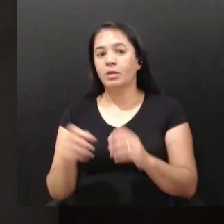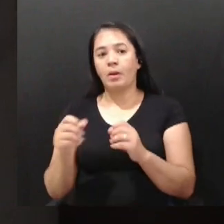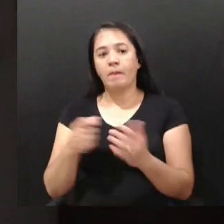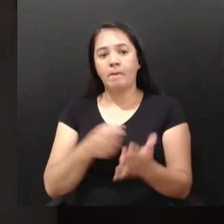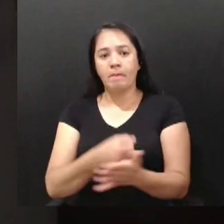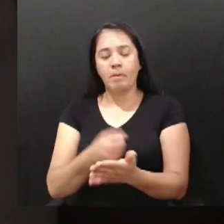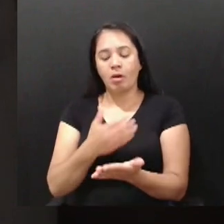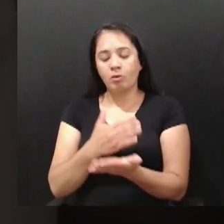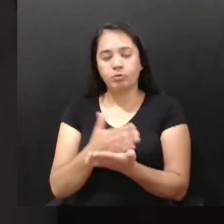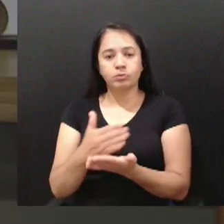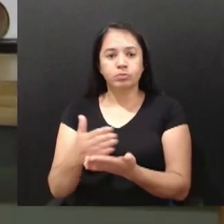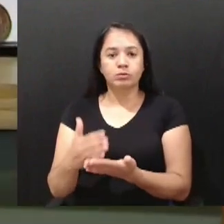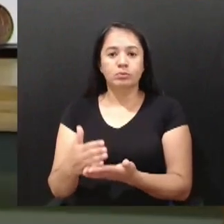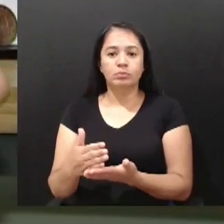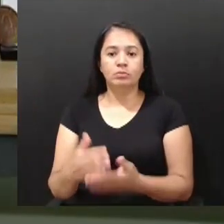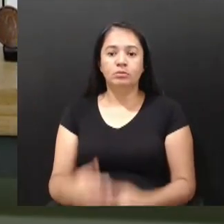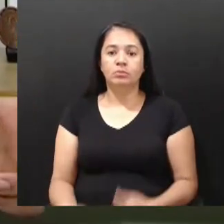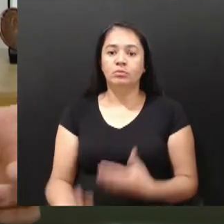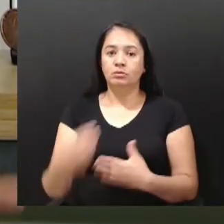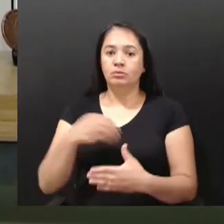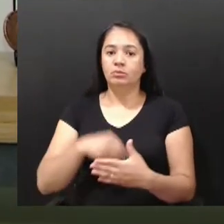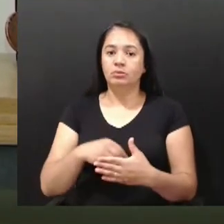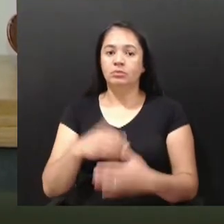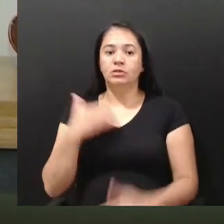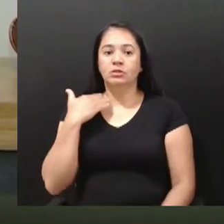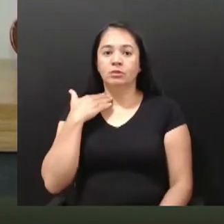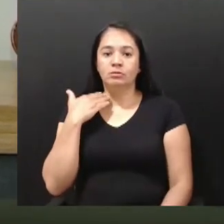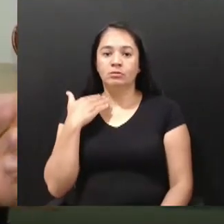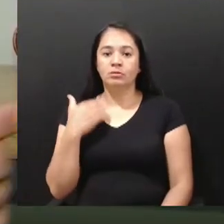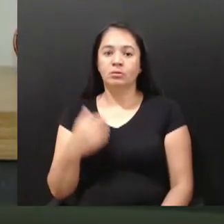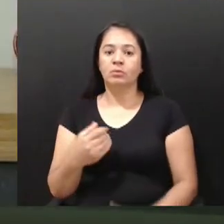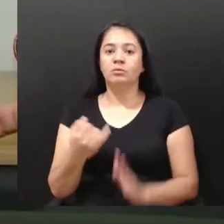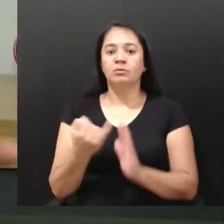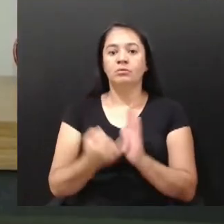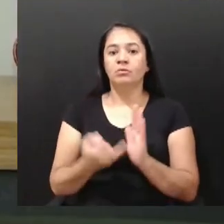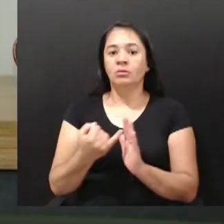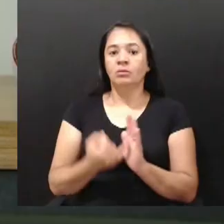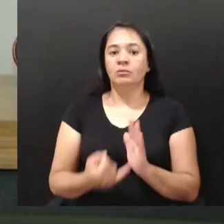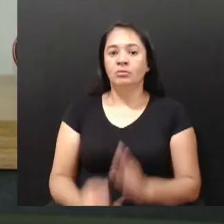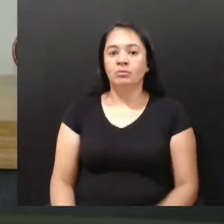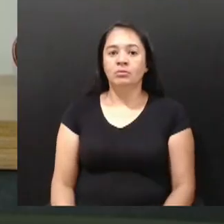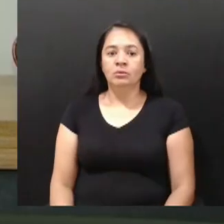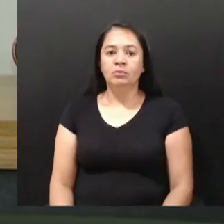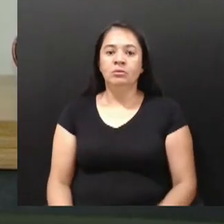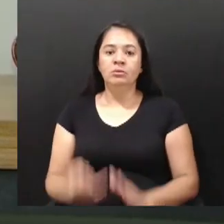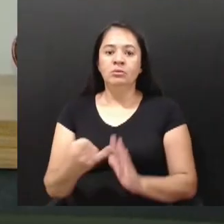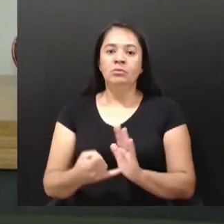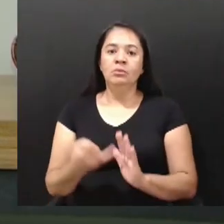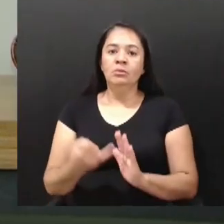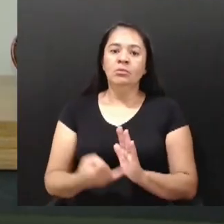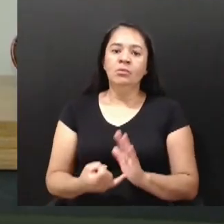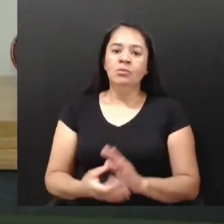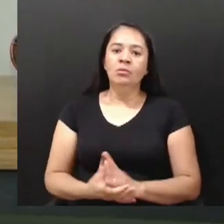crédito, né, dentro da tua instituição financeira, com uma taxa de juros, ali, por assim dizer, mediante as parcelas. Né? Então,